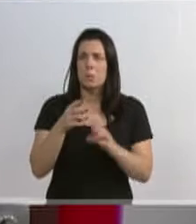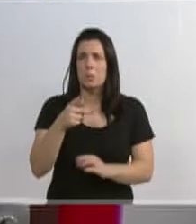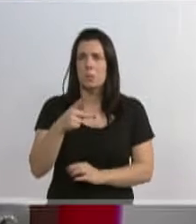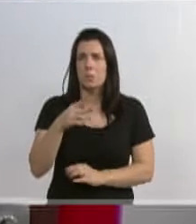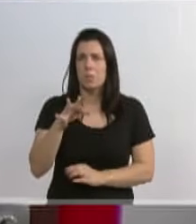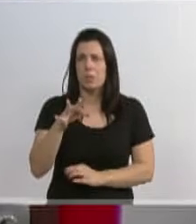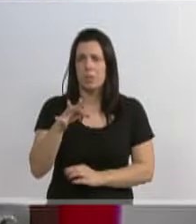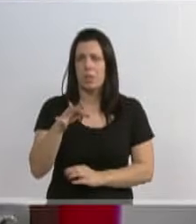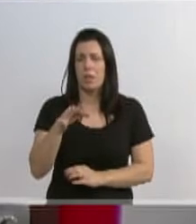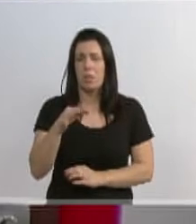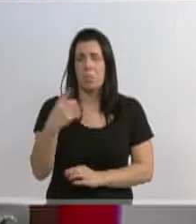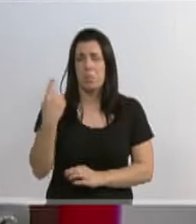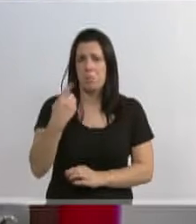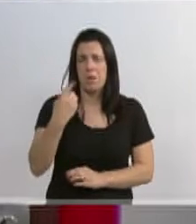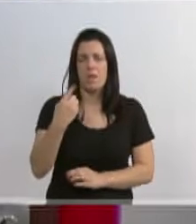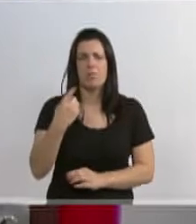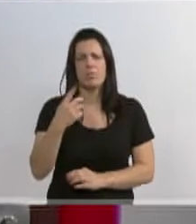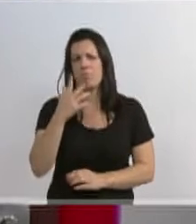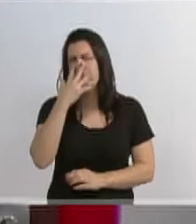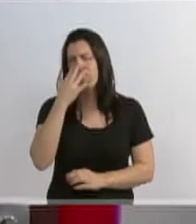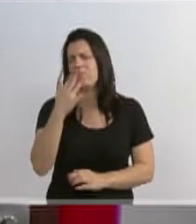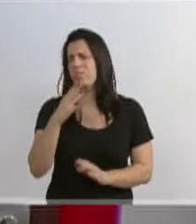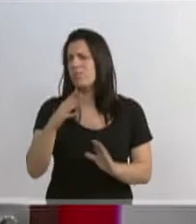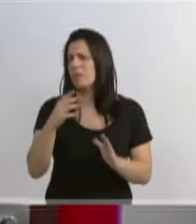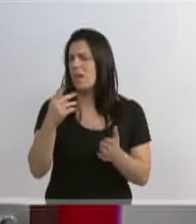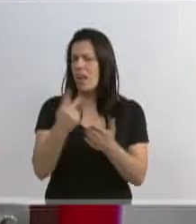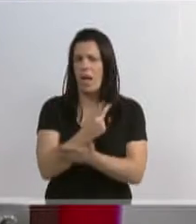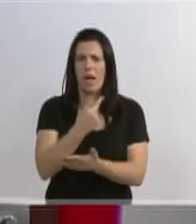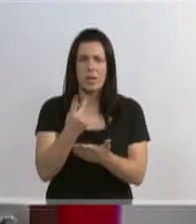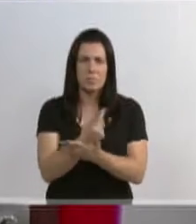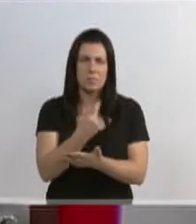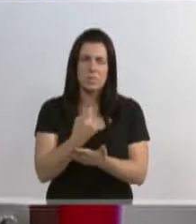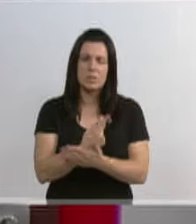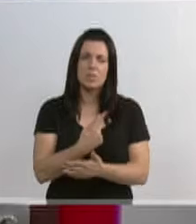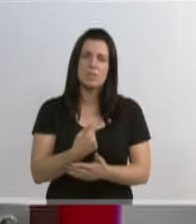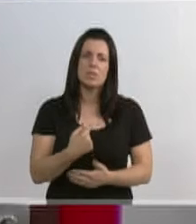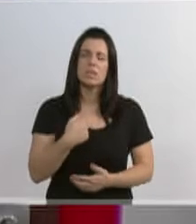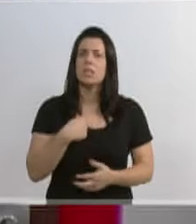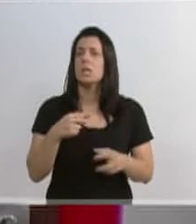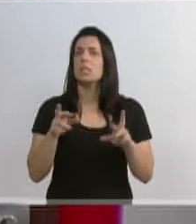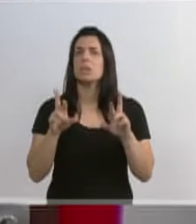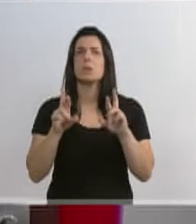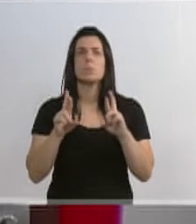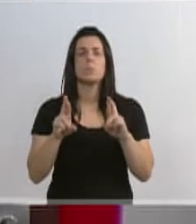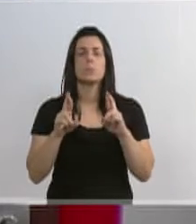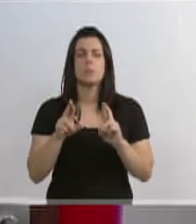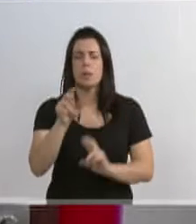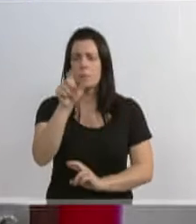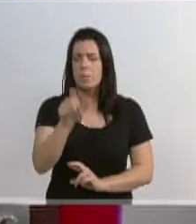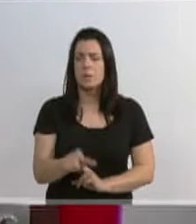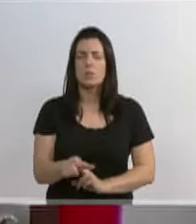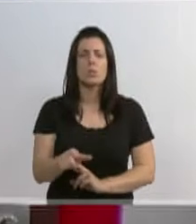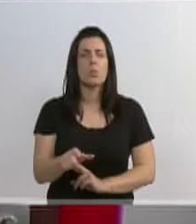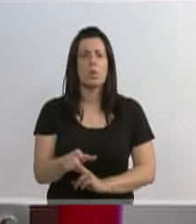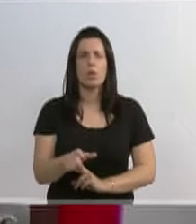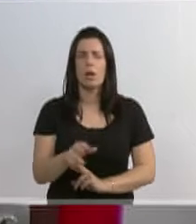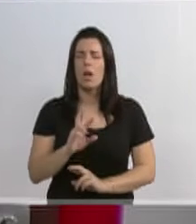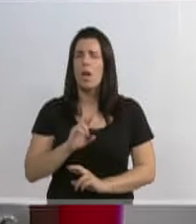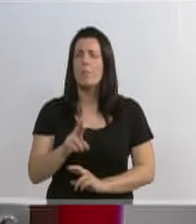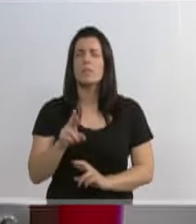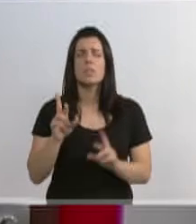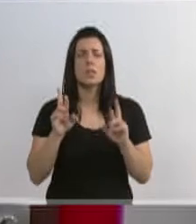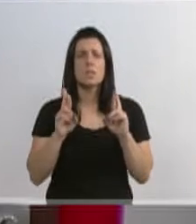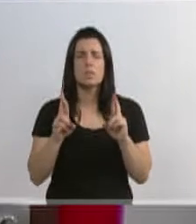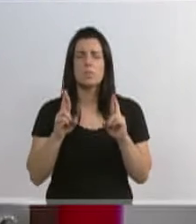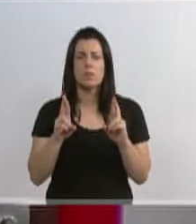protagonista, essa é furada, a pior furada que você se mete. Segundo, que esse negócio de esperança, o cara que é o mito, que representa a